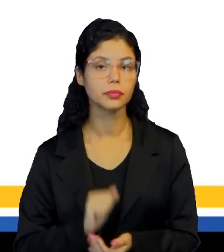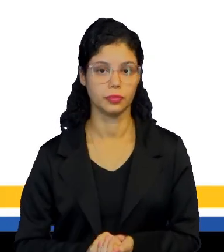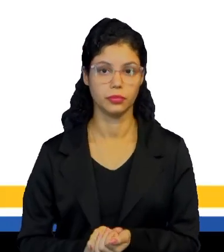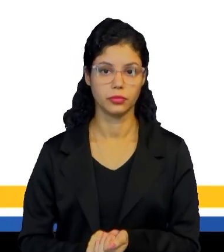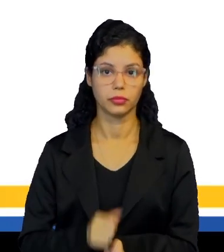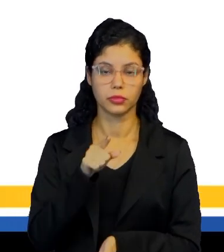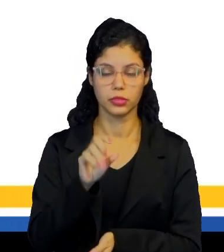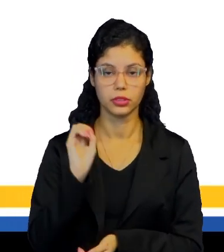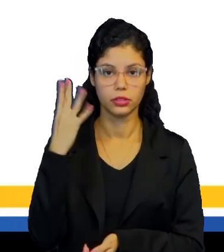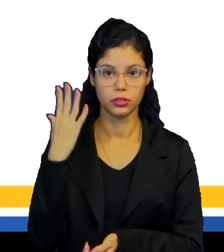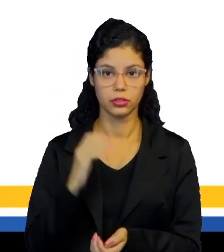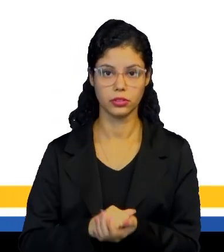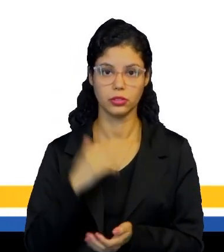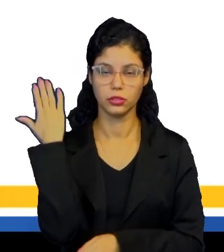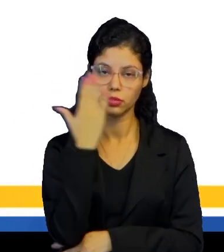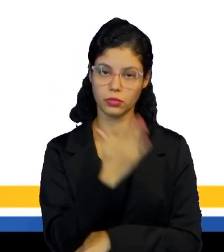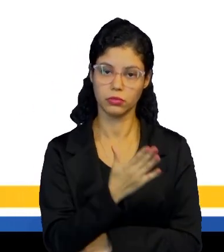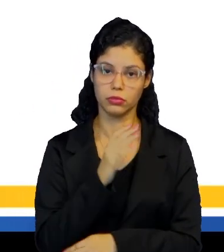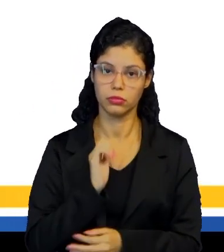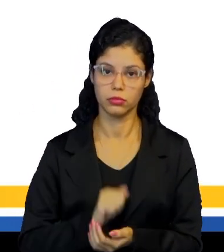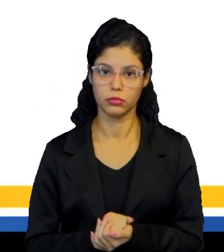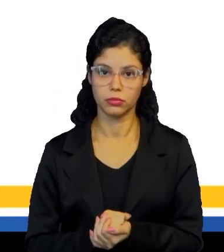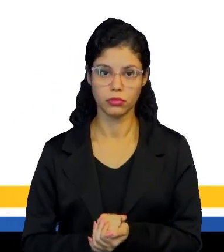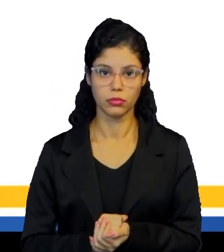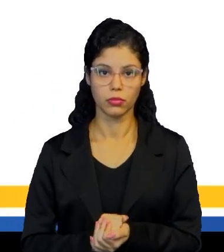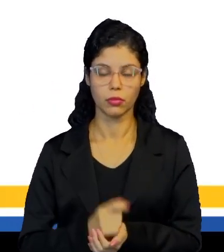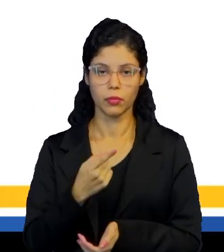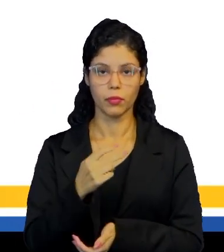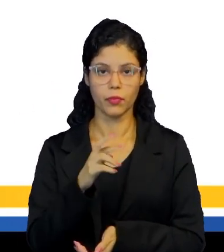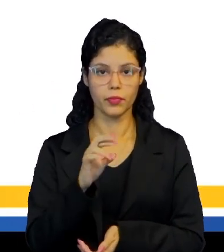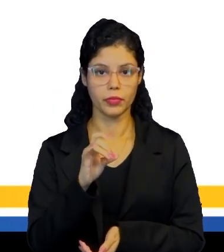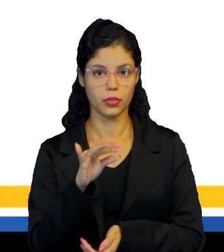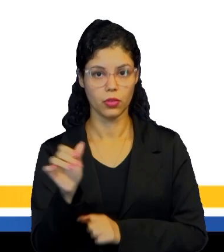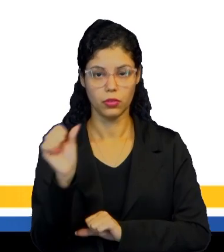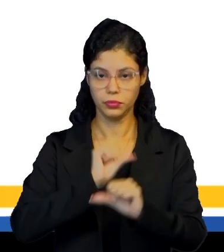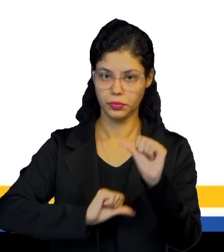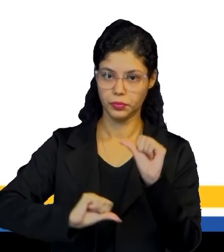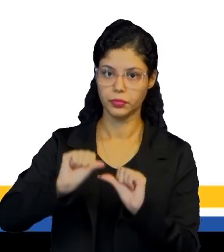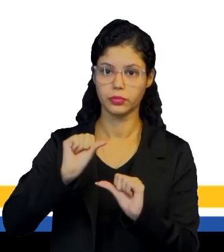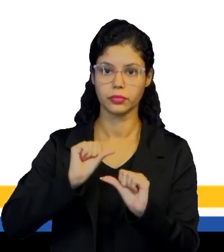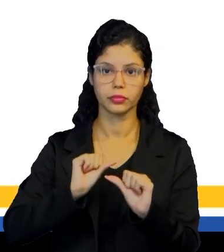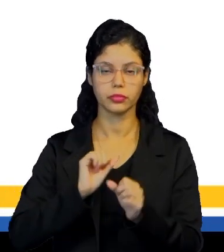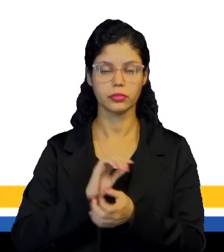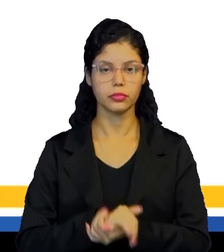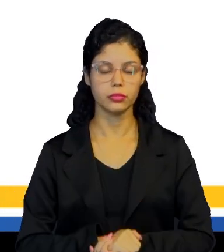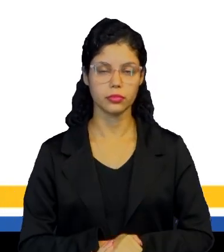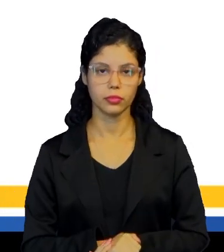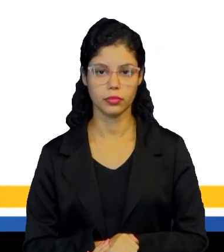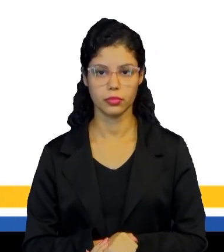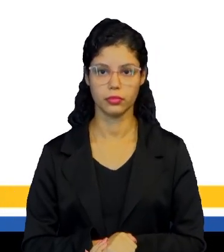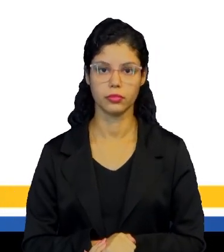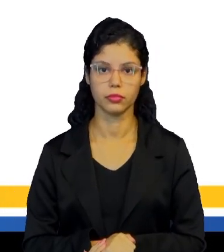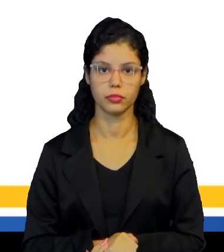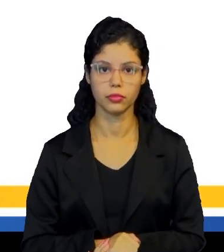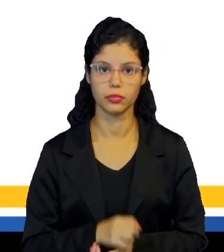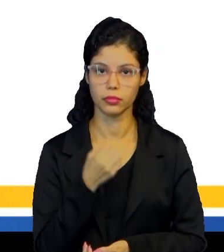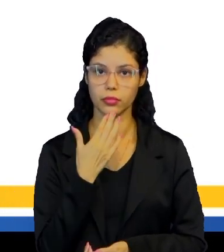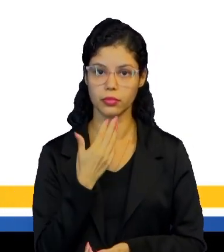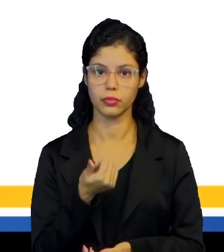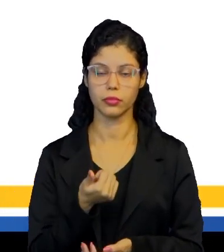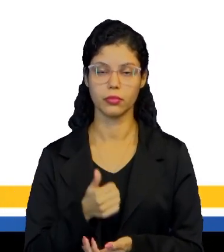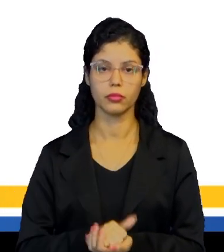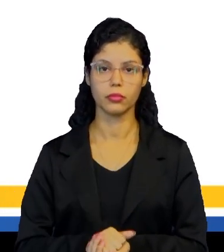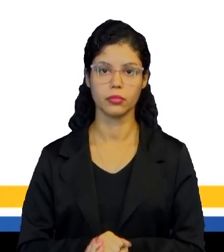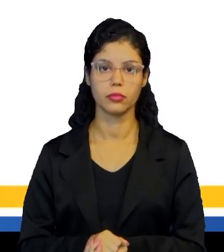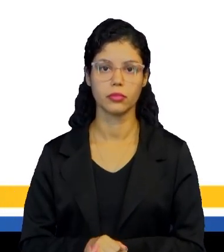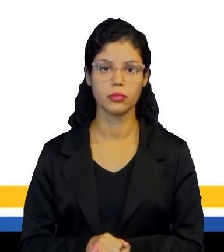nesse caso a diretamente proporcional ou inversamente proporcional tudo